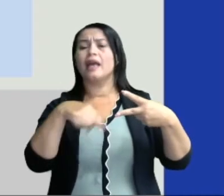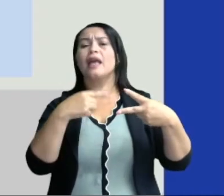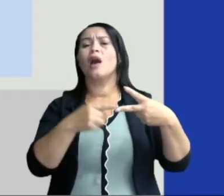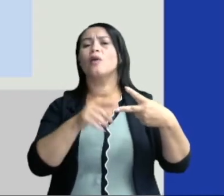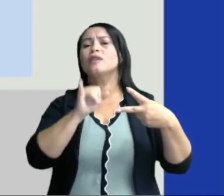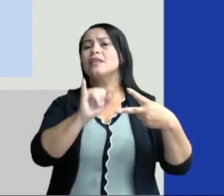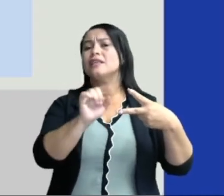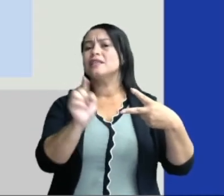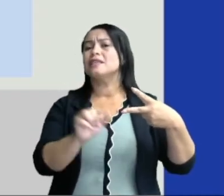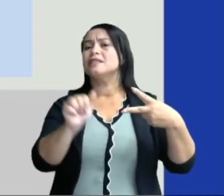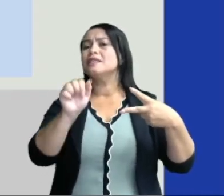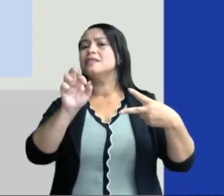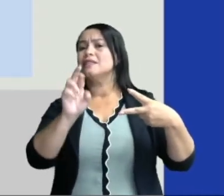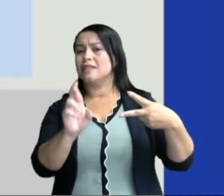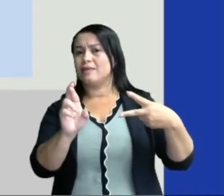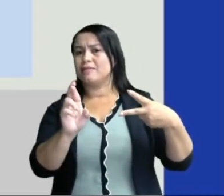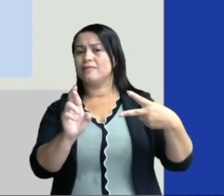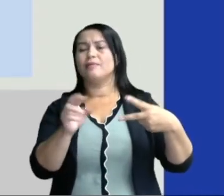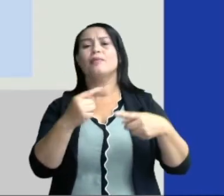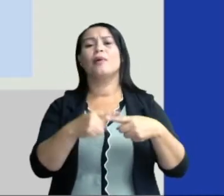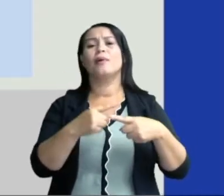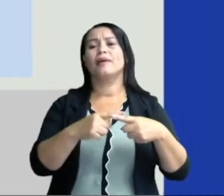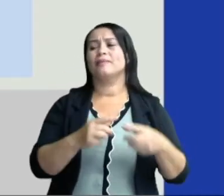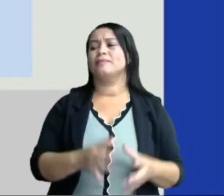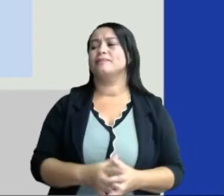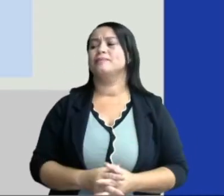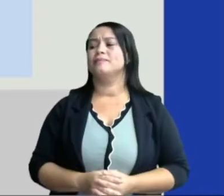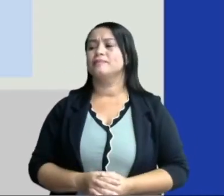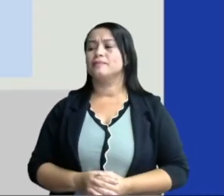outra isar com Z.